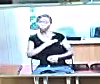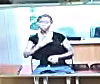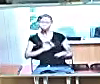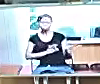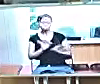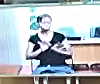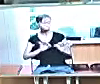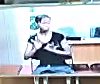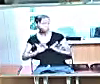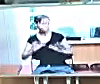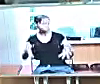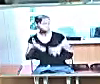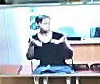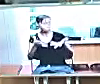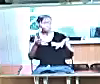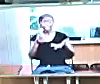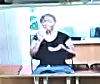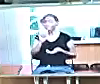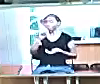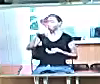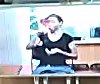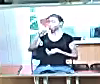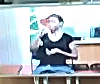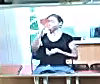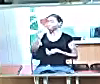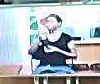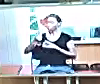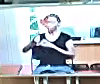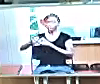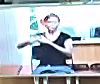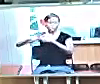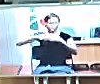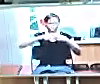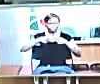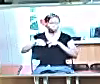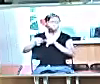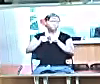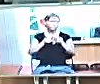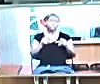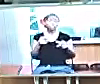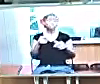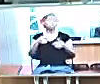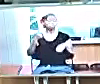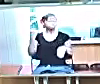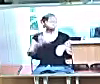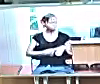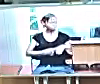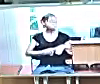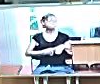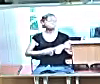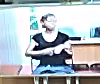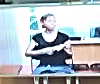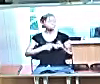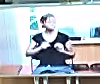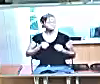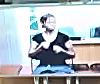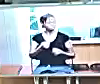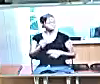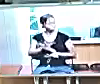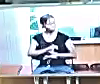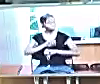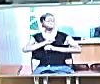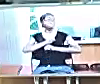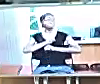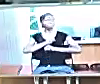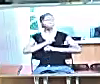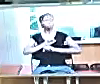representação das aéreas associadas comprometida com a organização produtiva o empoderamento associativista e